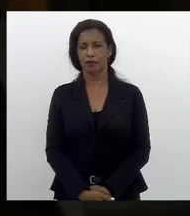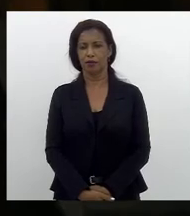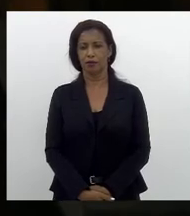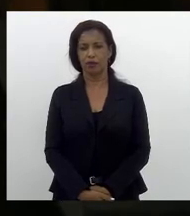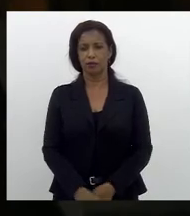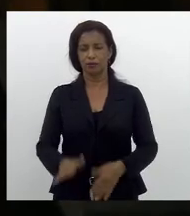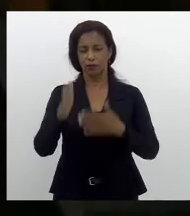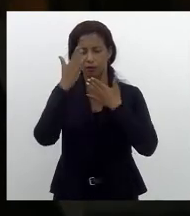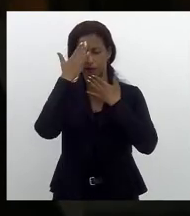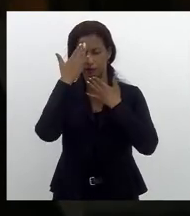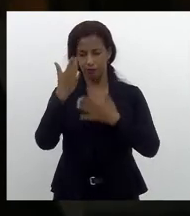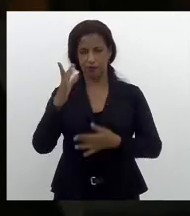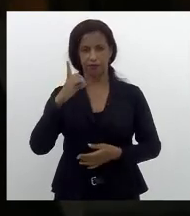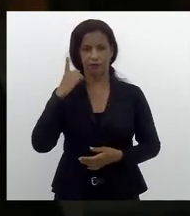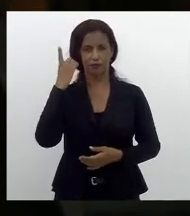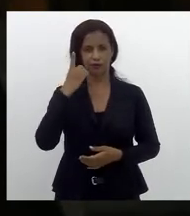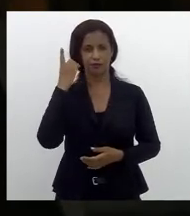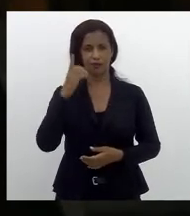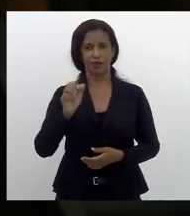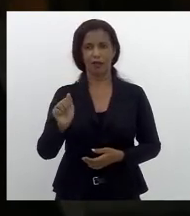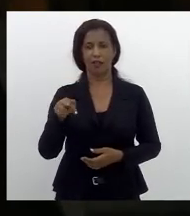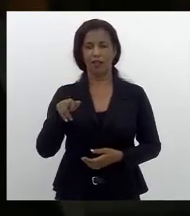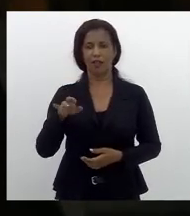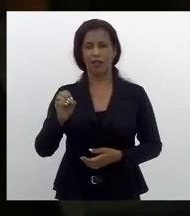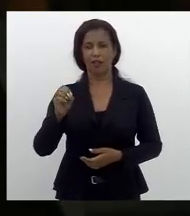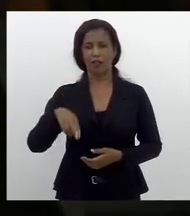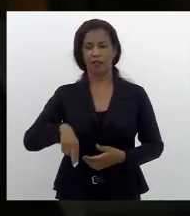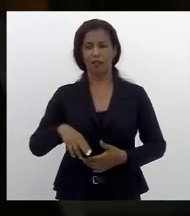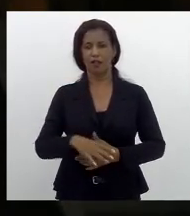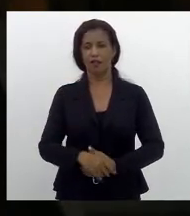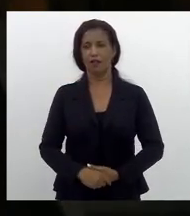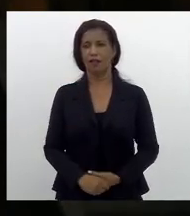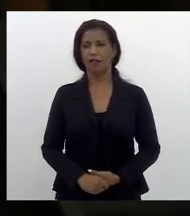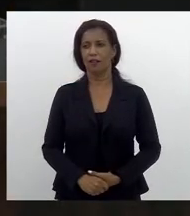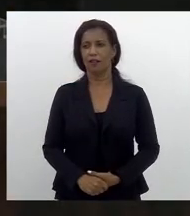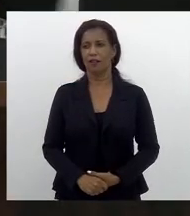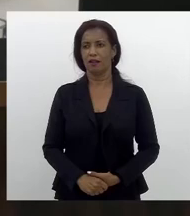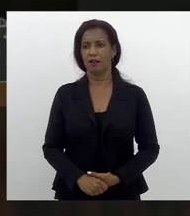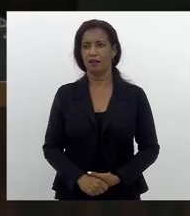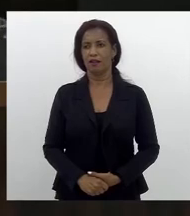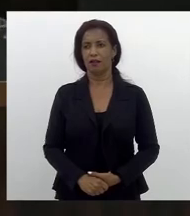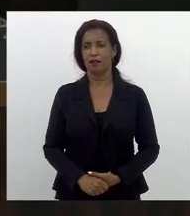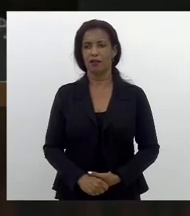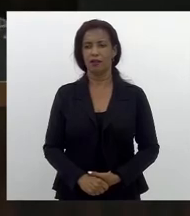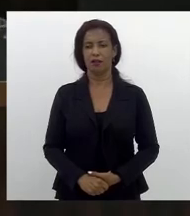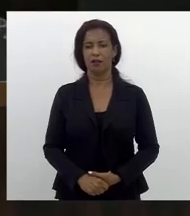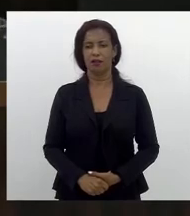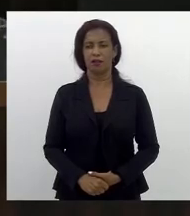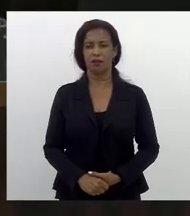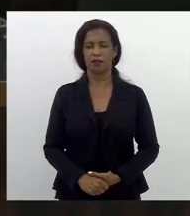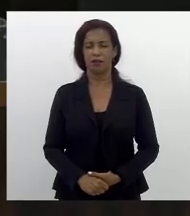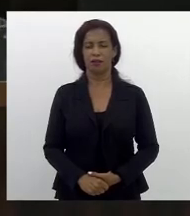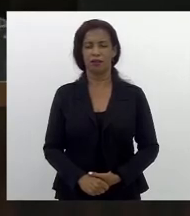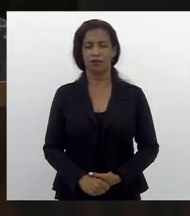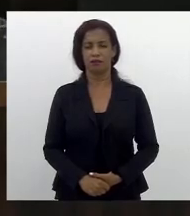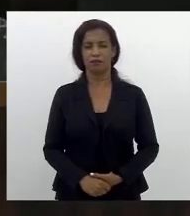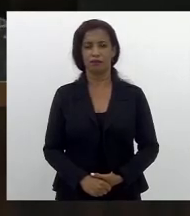Agradecendo ao deputado Anderson Moraes, próximo orador inscrito é o nobre deputado Valdec Carneiro.